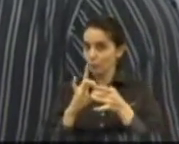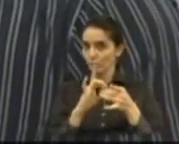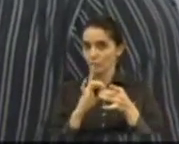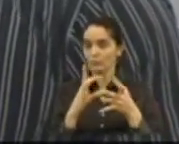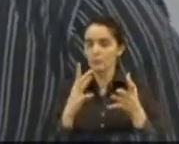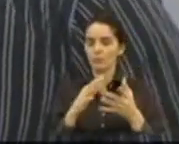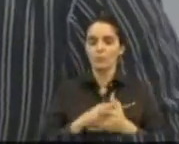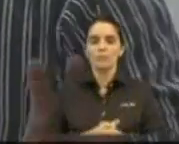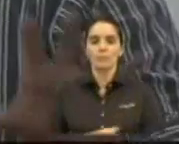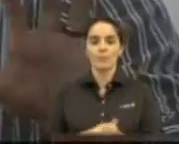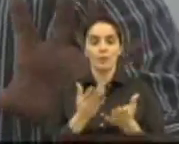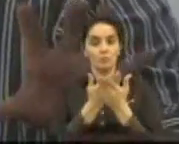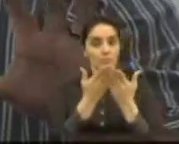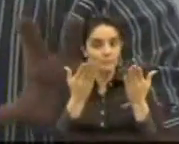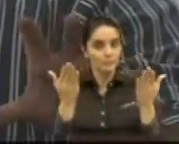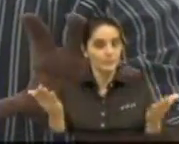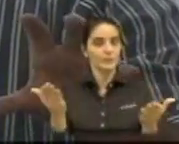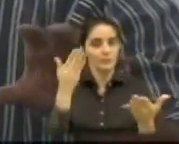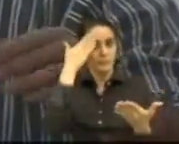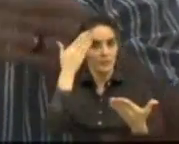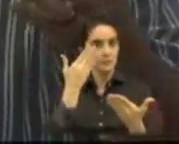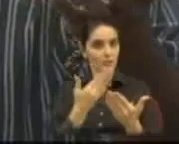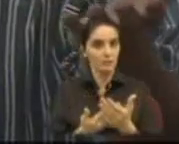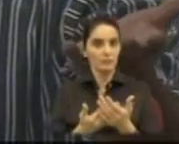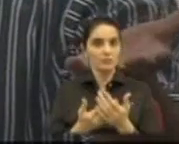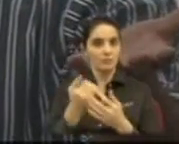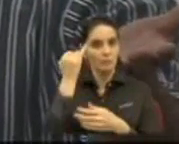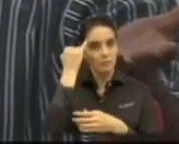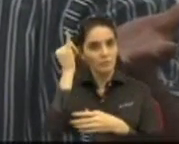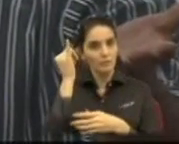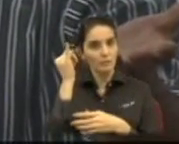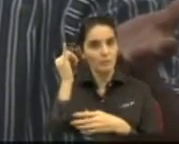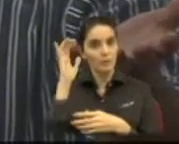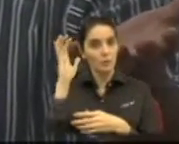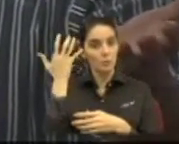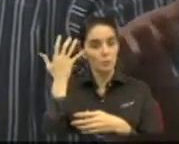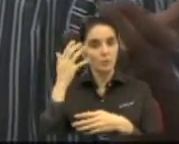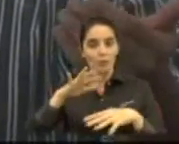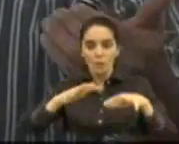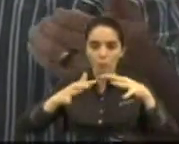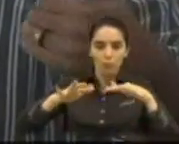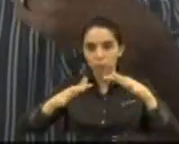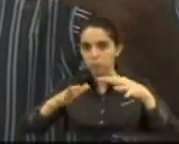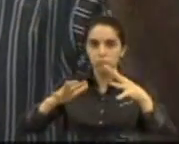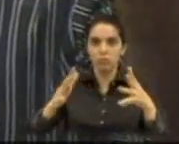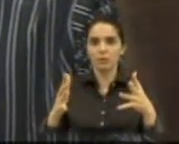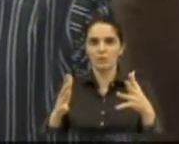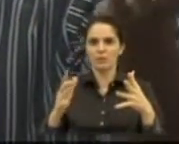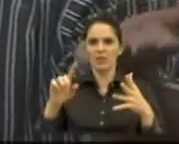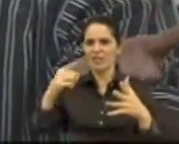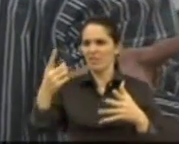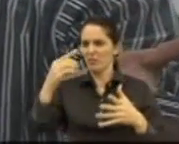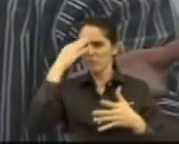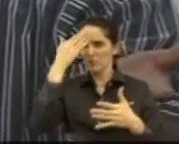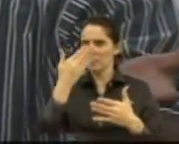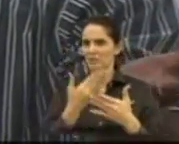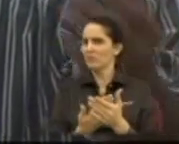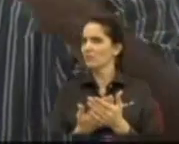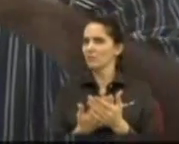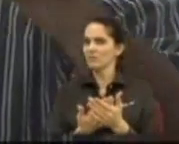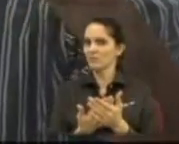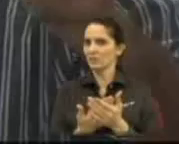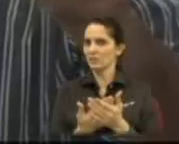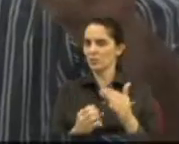Nós começamos a acreditar na ideia de que houve um terremoto, depois acreditamos na ideia de que a